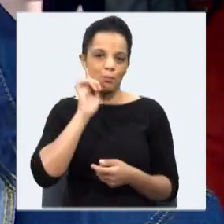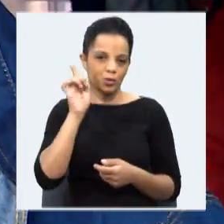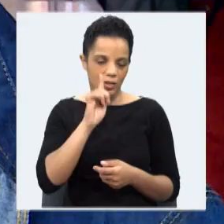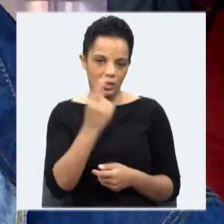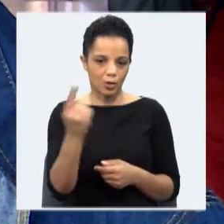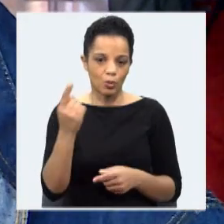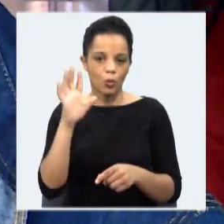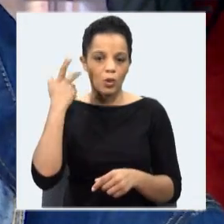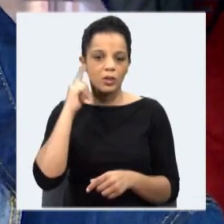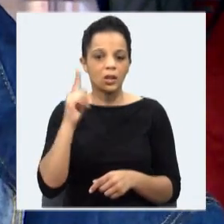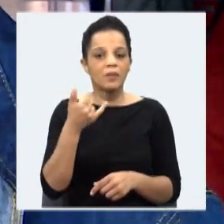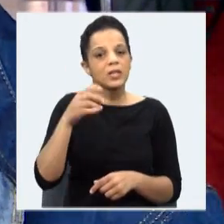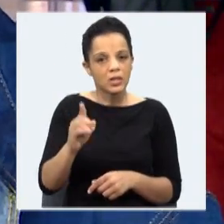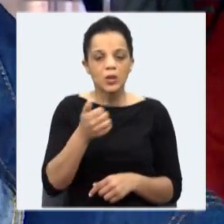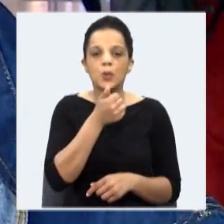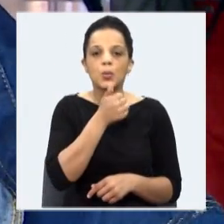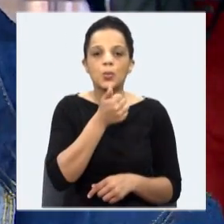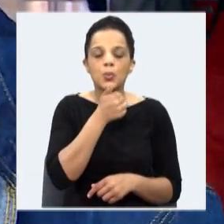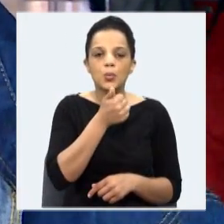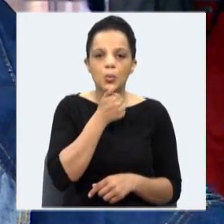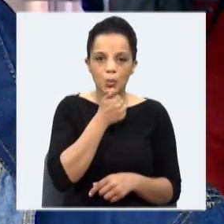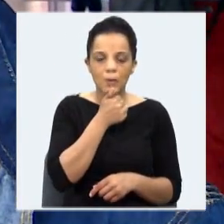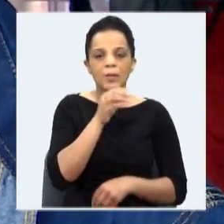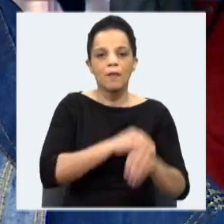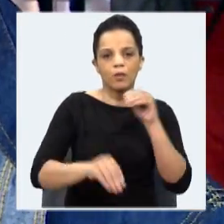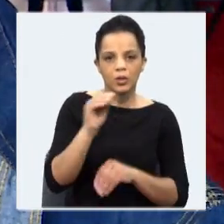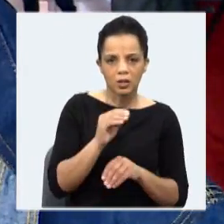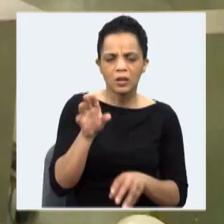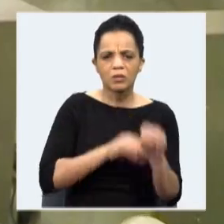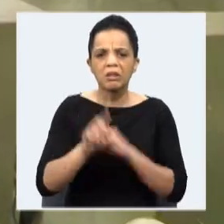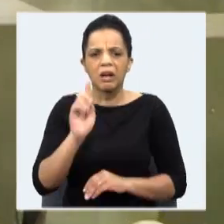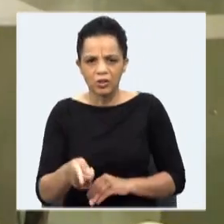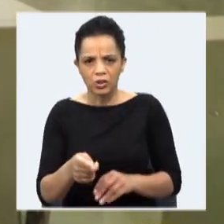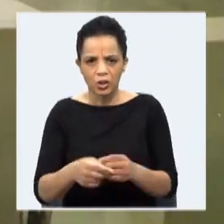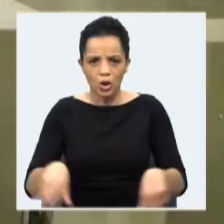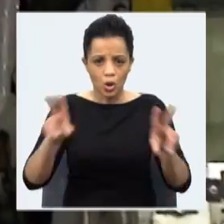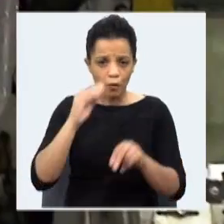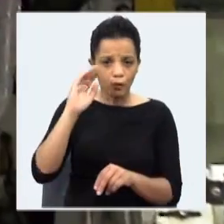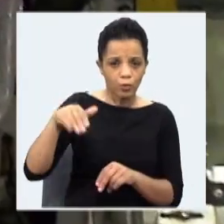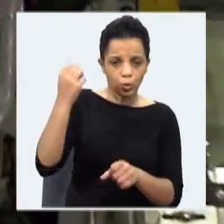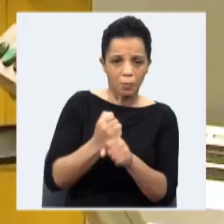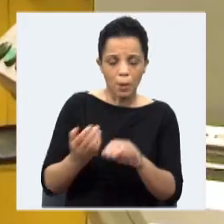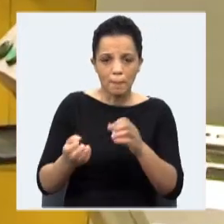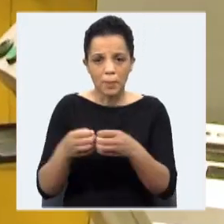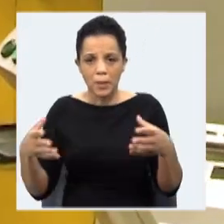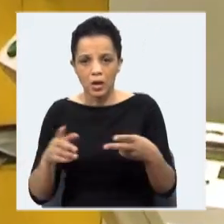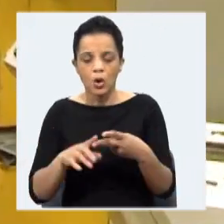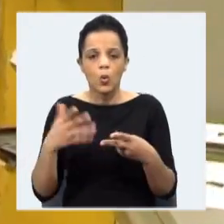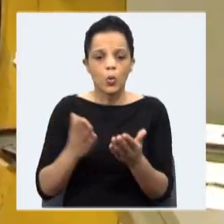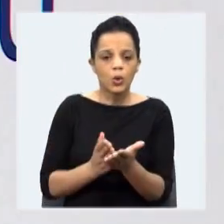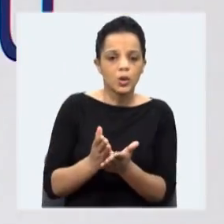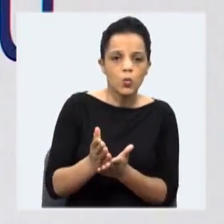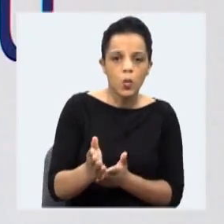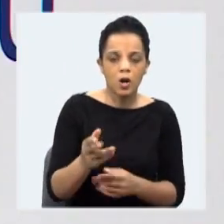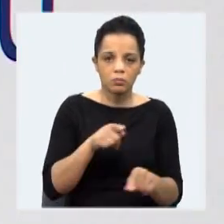um. Quando no dia 26 toma a decisão de votar, em que famílias é que estamos a votar? Vamos querer um novo futuro, mais emprego,